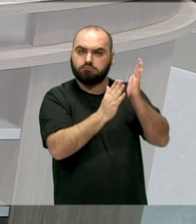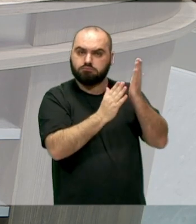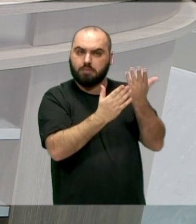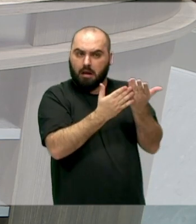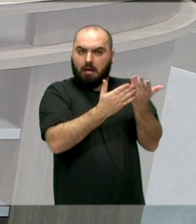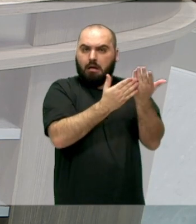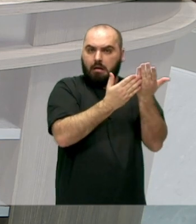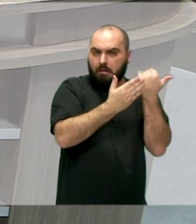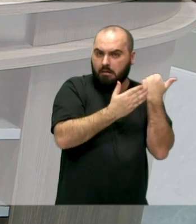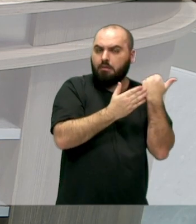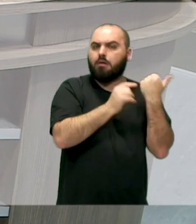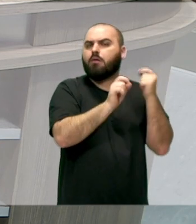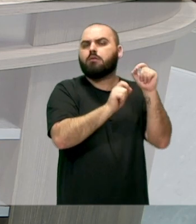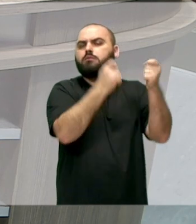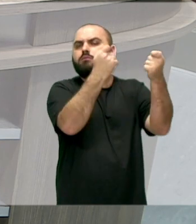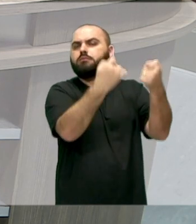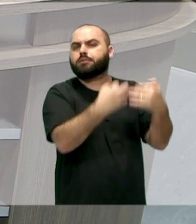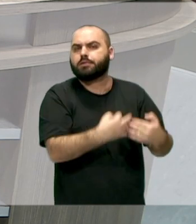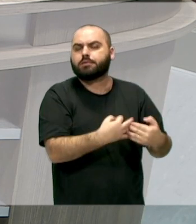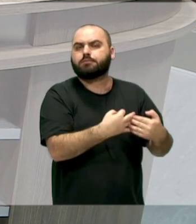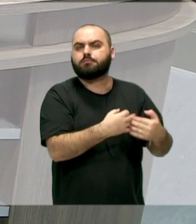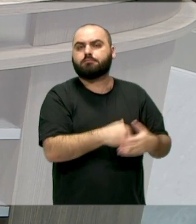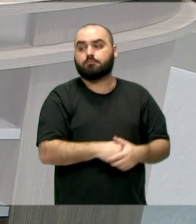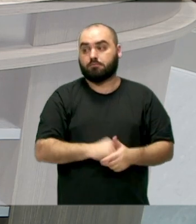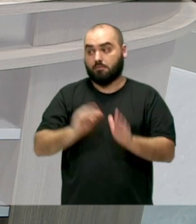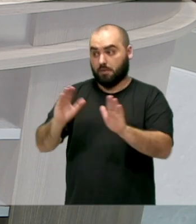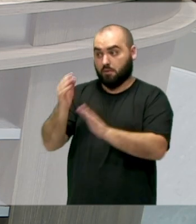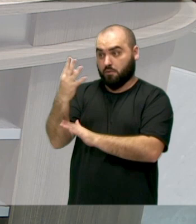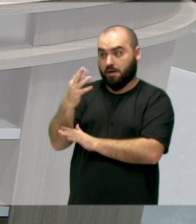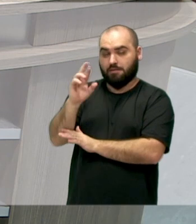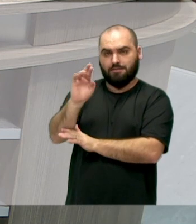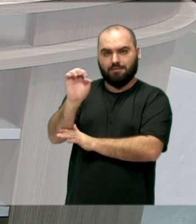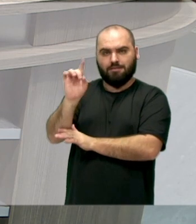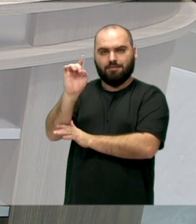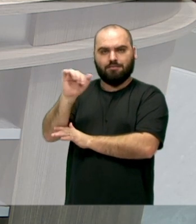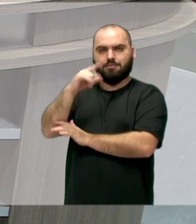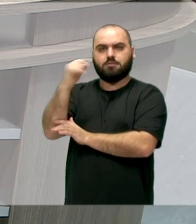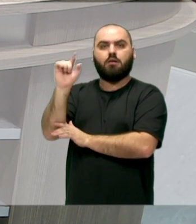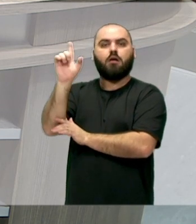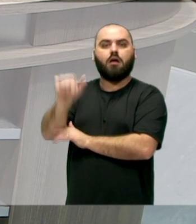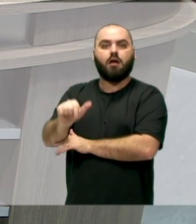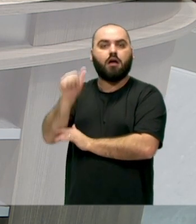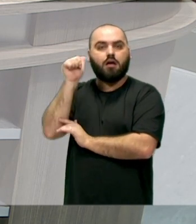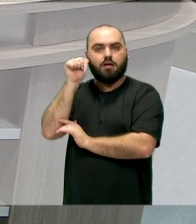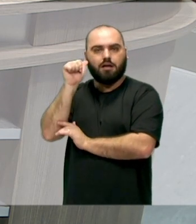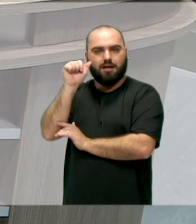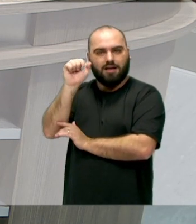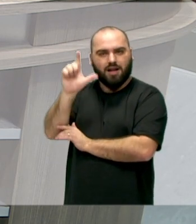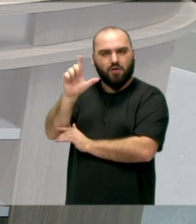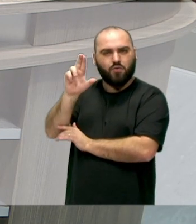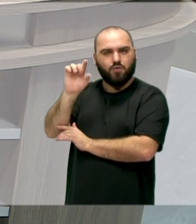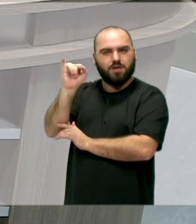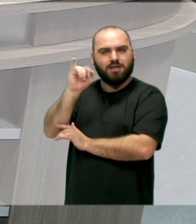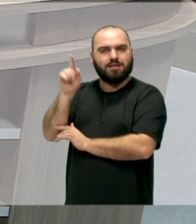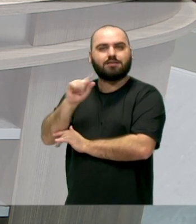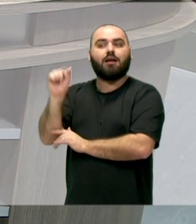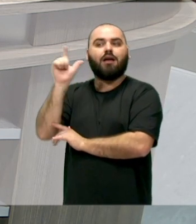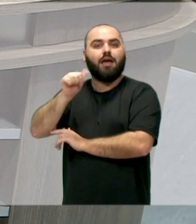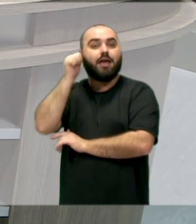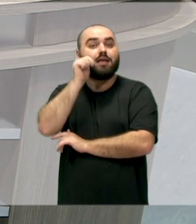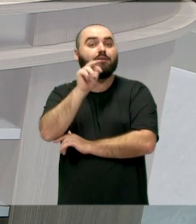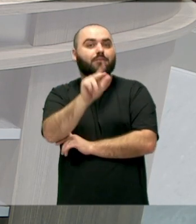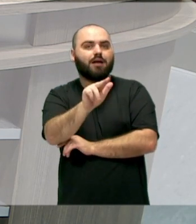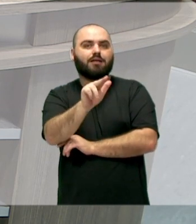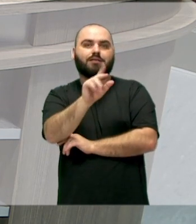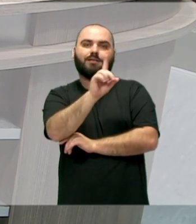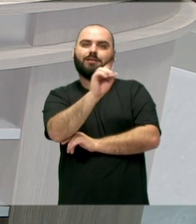Na verdade, o Quarta Redenção, uma das cantoras, que é a Luísa Lucena, ela é irmã do Daniel Lucena, que era, né, um